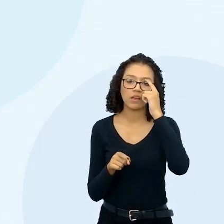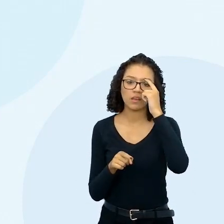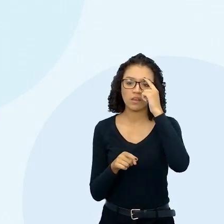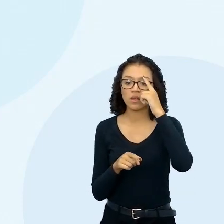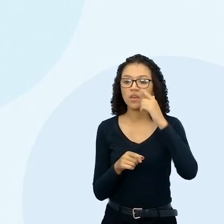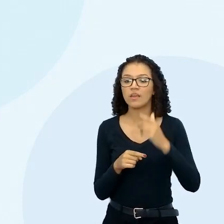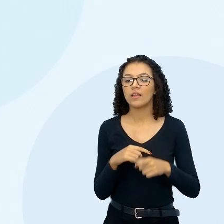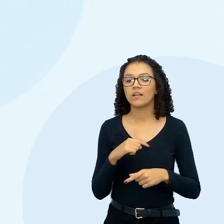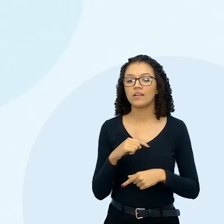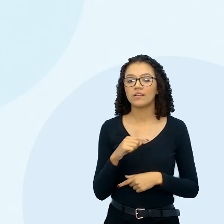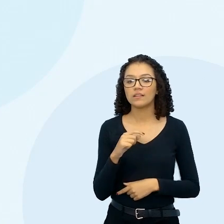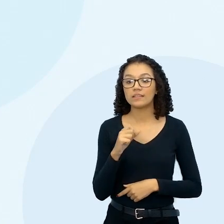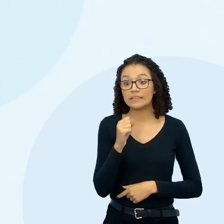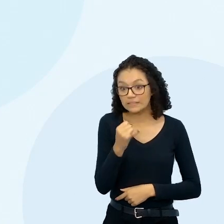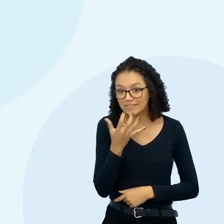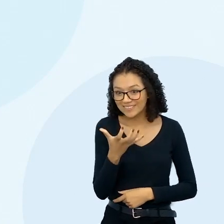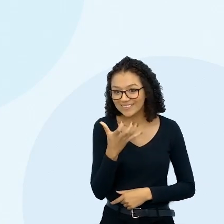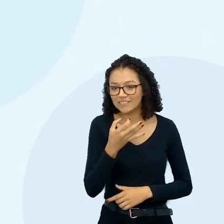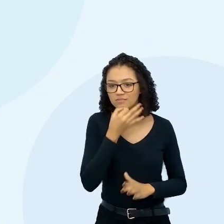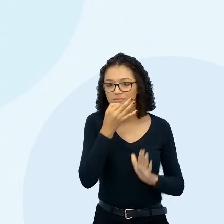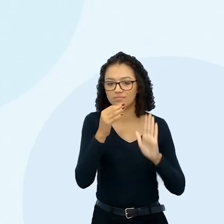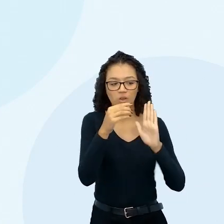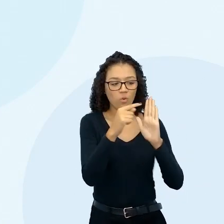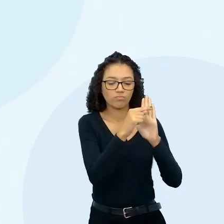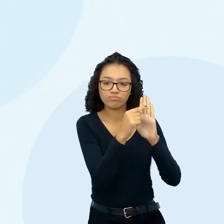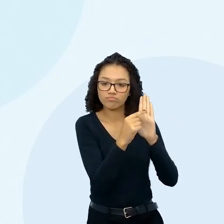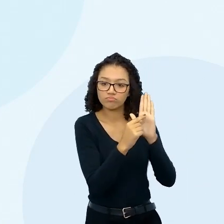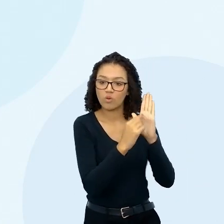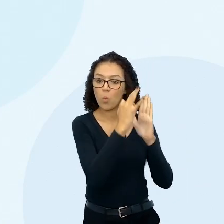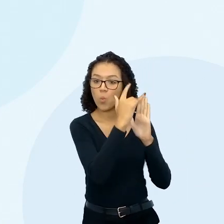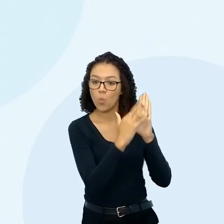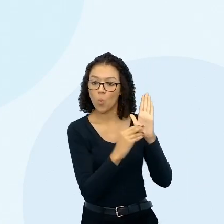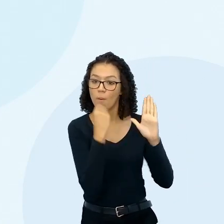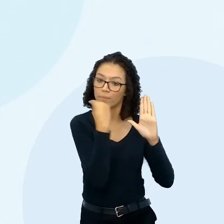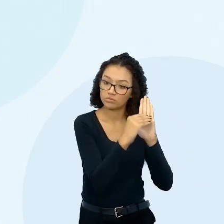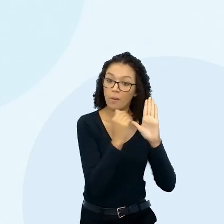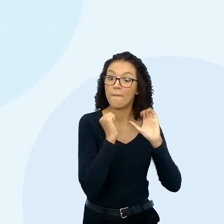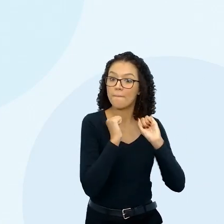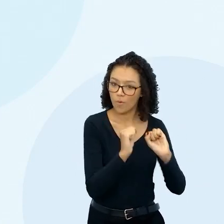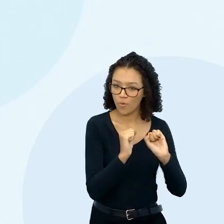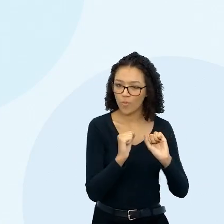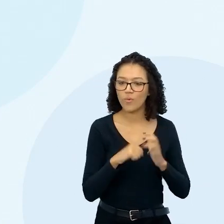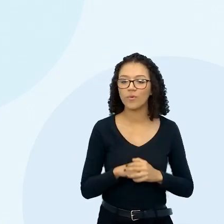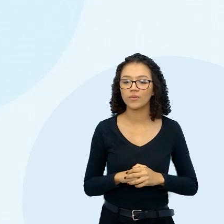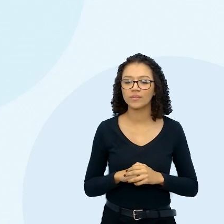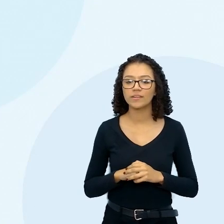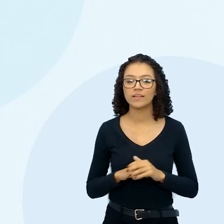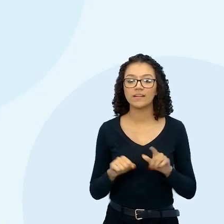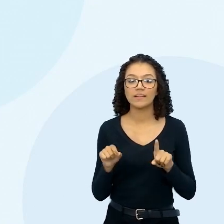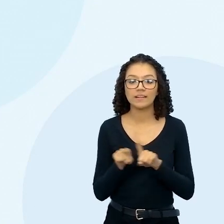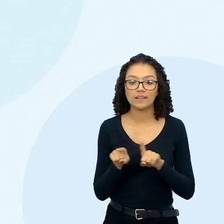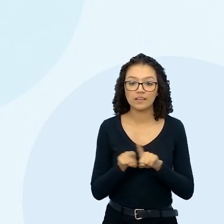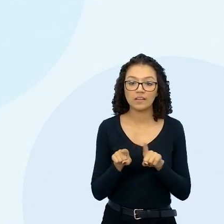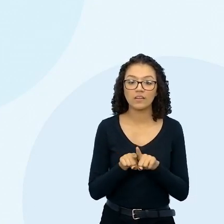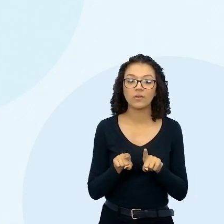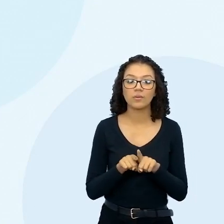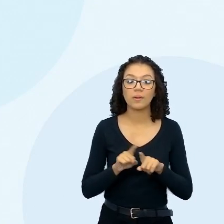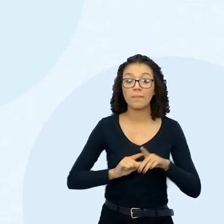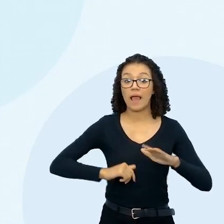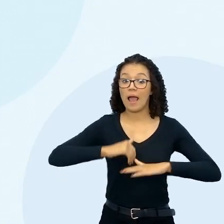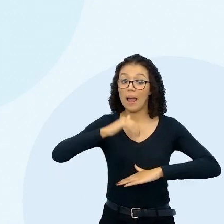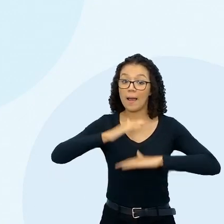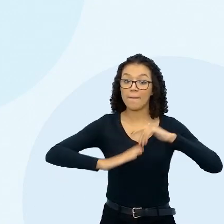sendo o assunto, mas colocam no chat, a gente sempre faz a leitura do chat na íntegra. Como desdobramento, então, fazendo uso de uma